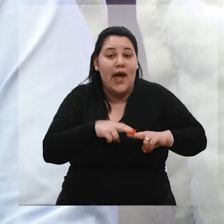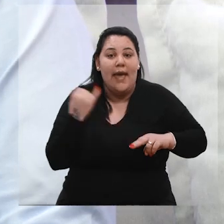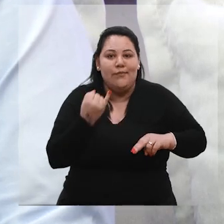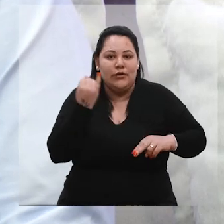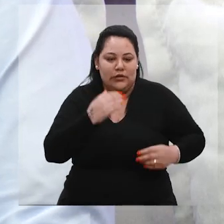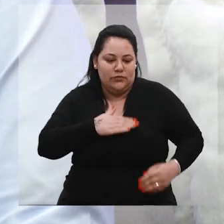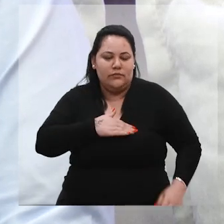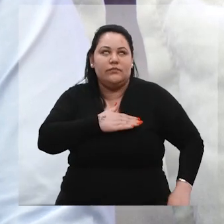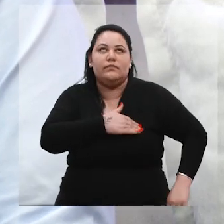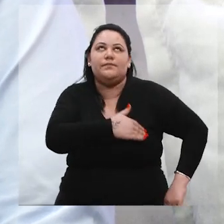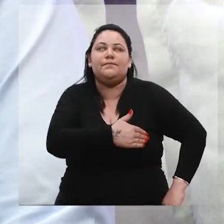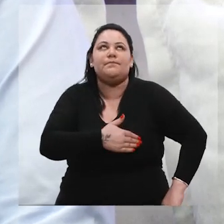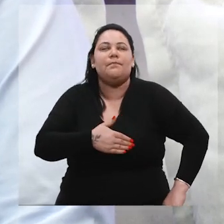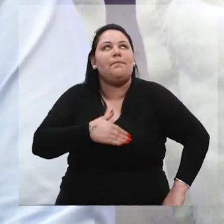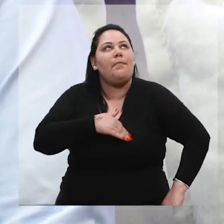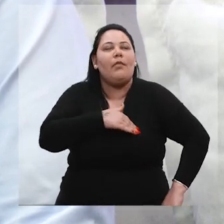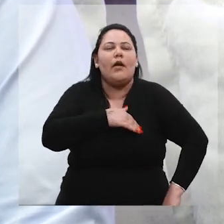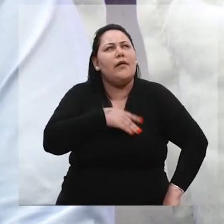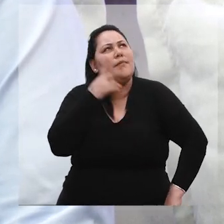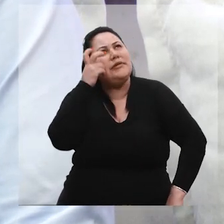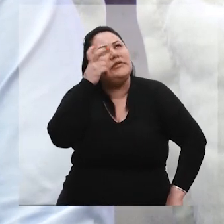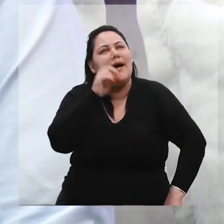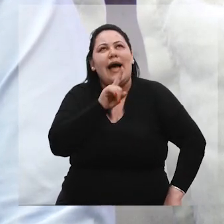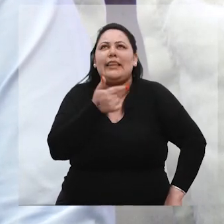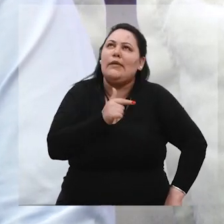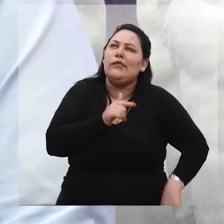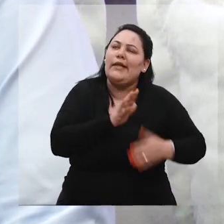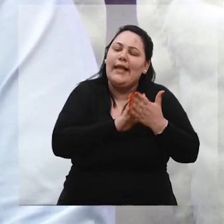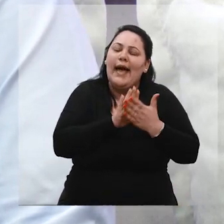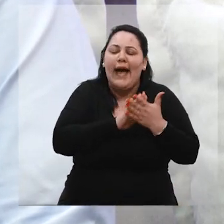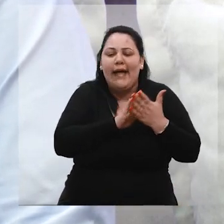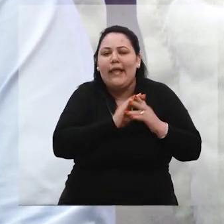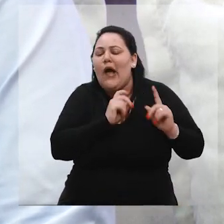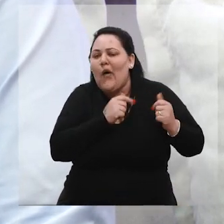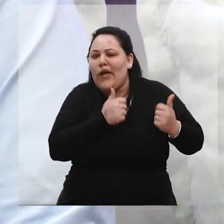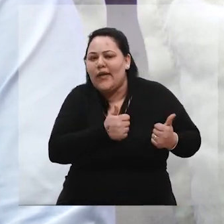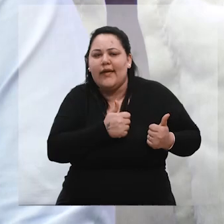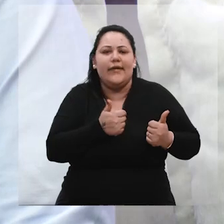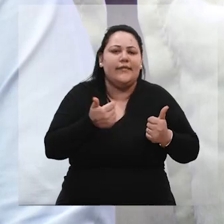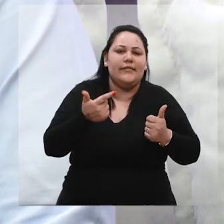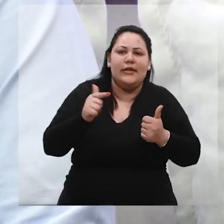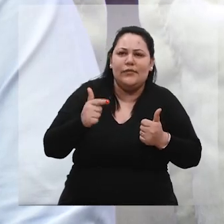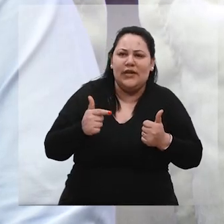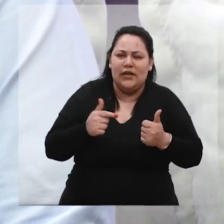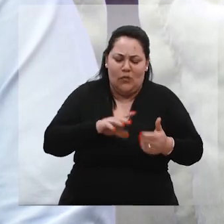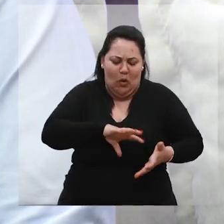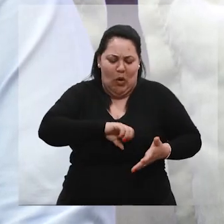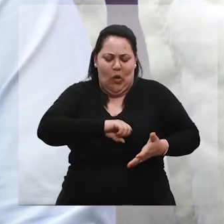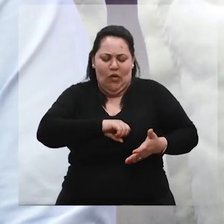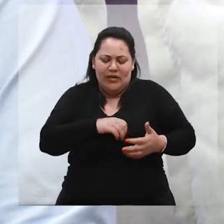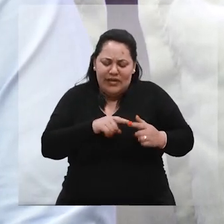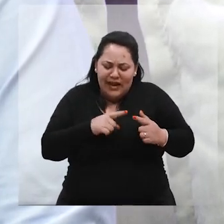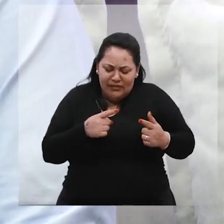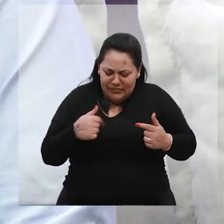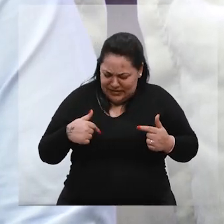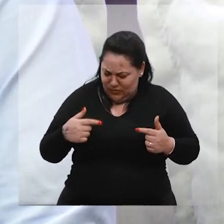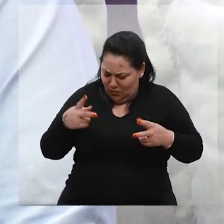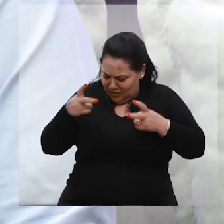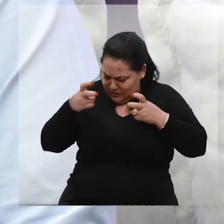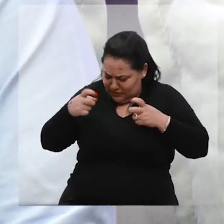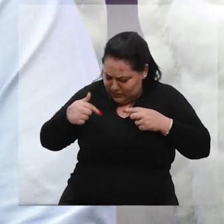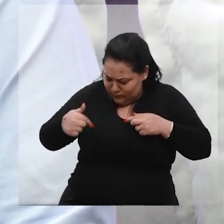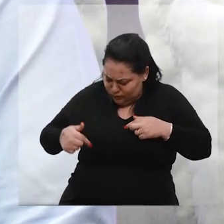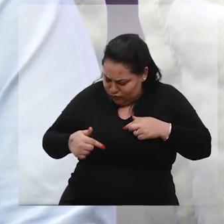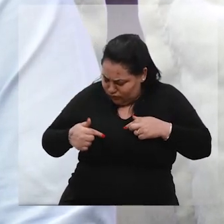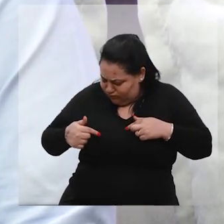autoexame. É pra olha, minha mama é assim, eu não tenho nenhum nódulo, né? Eu não tenho nenhuma repuxado, mas agora eu comecei a